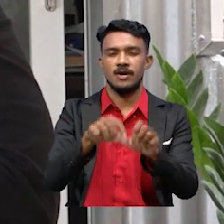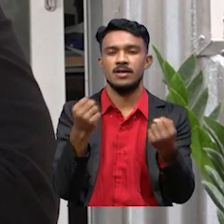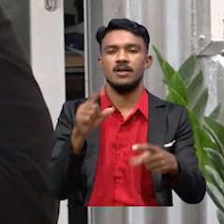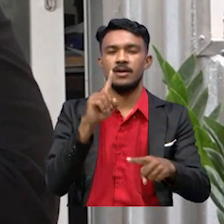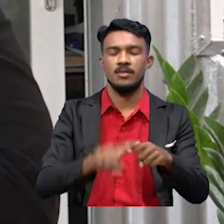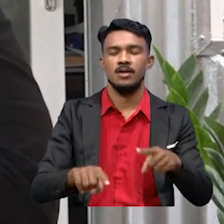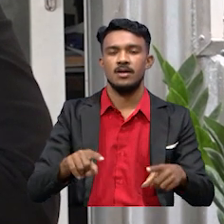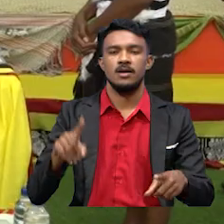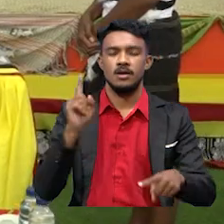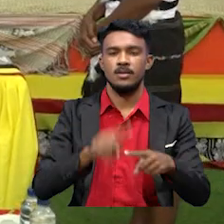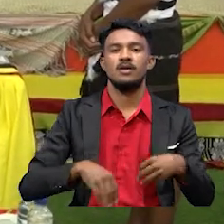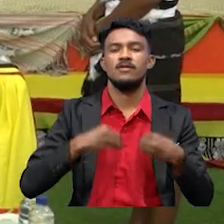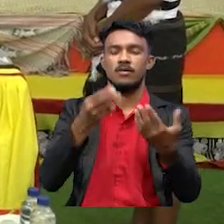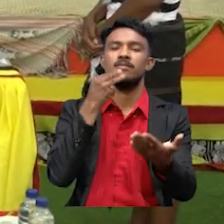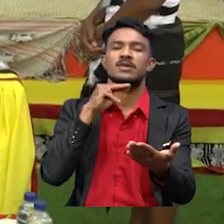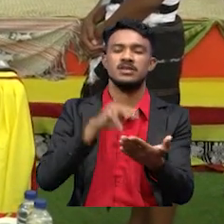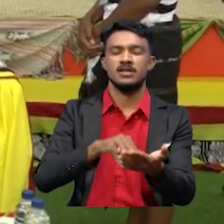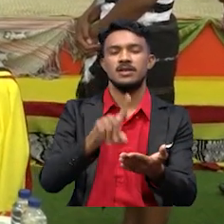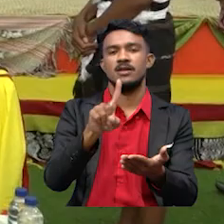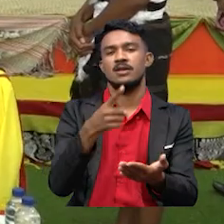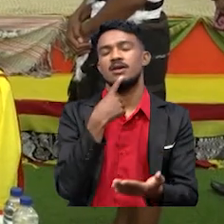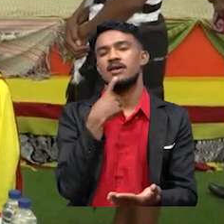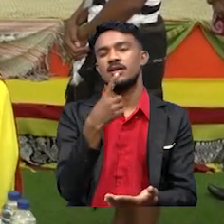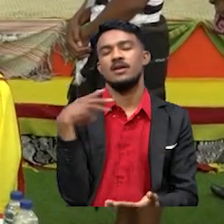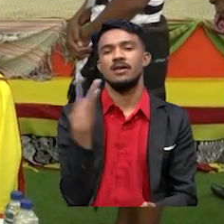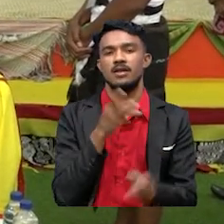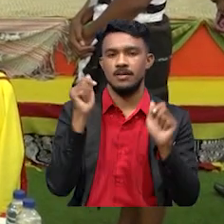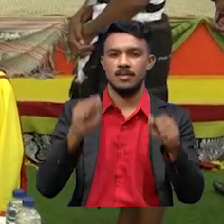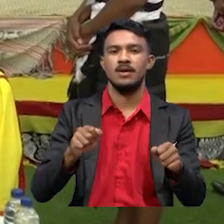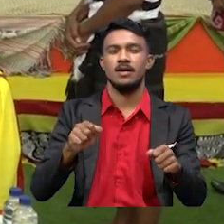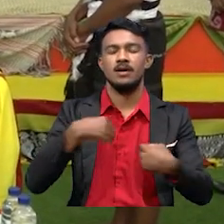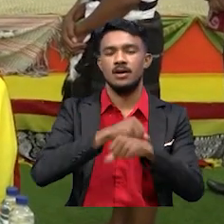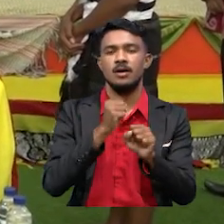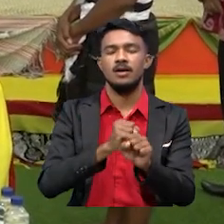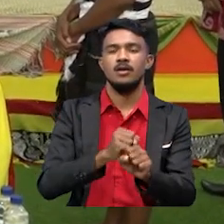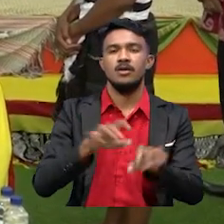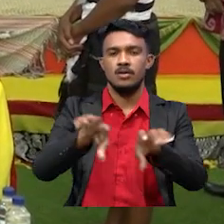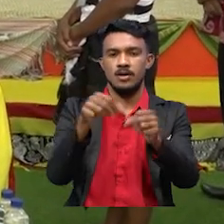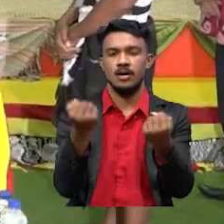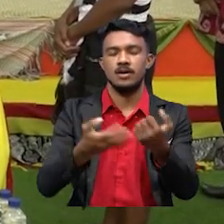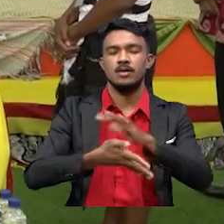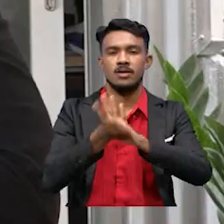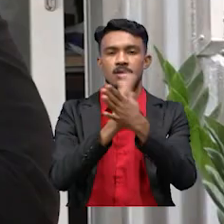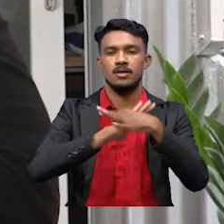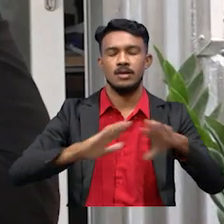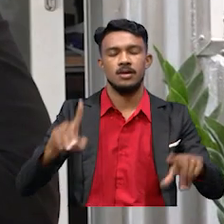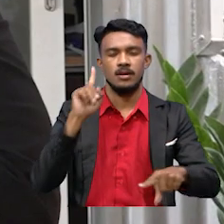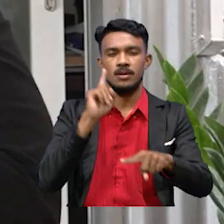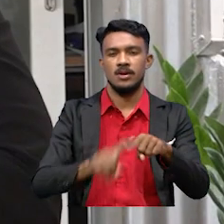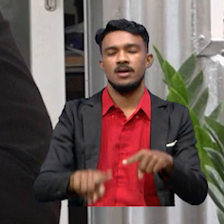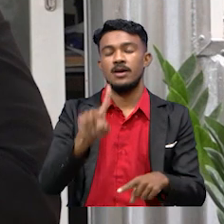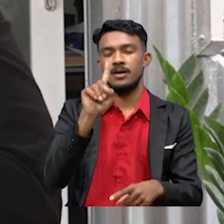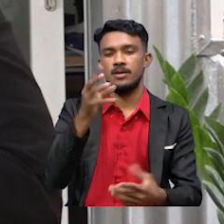fo mensagem ira kata ita bele destroy unidade nacional ira ne maka